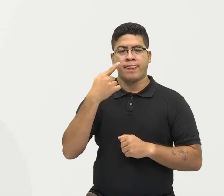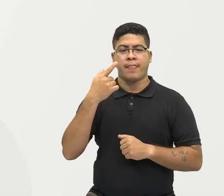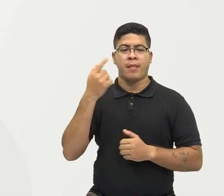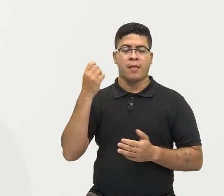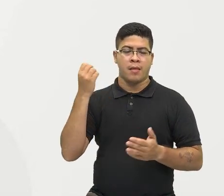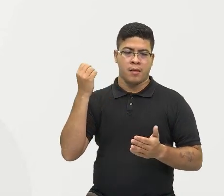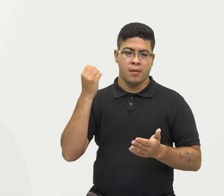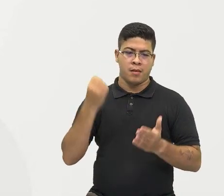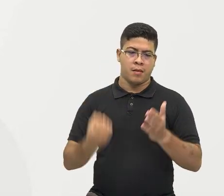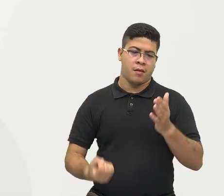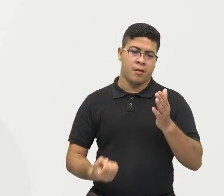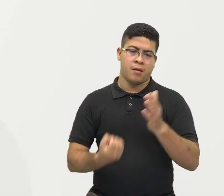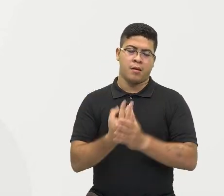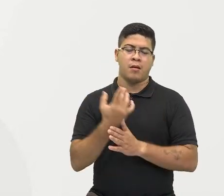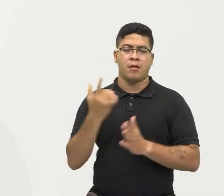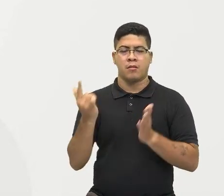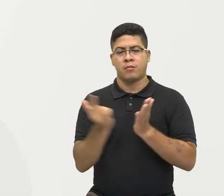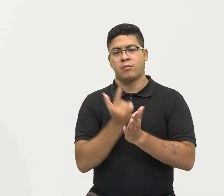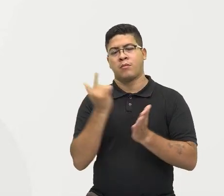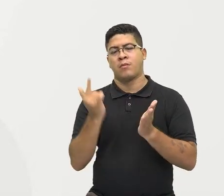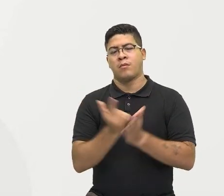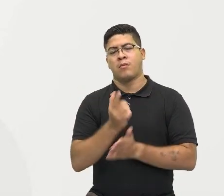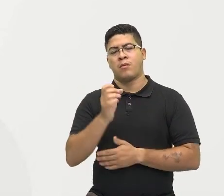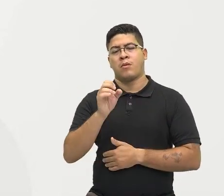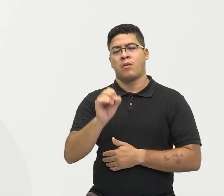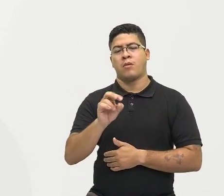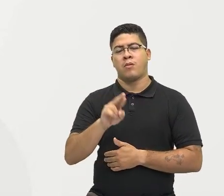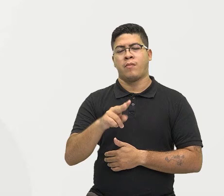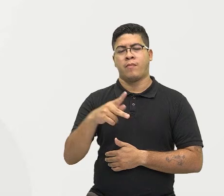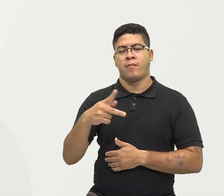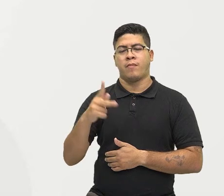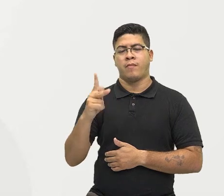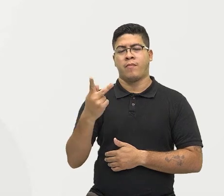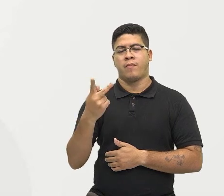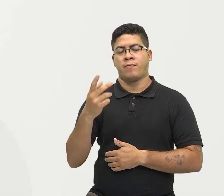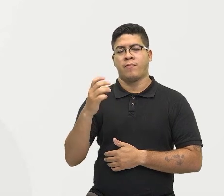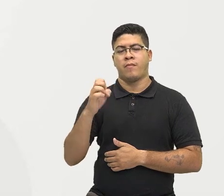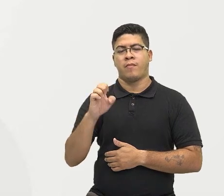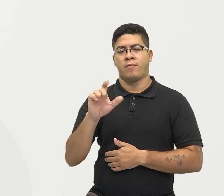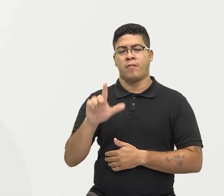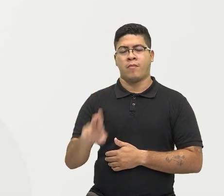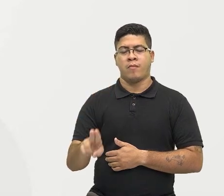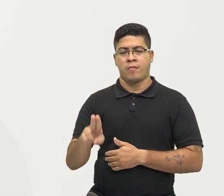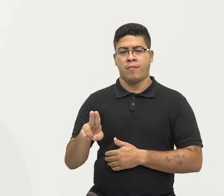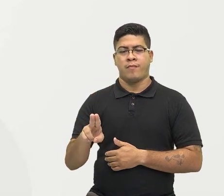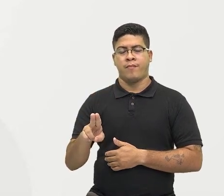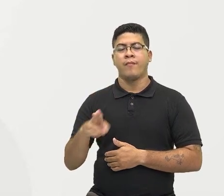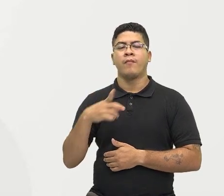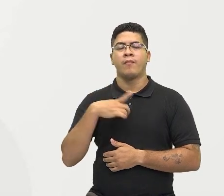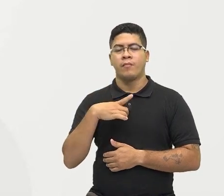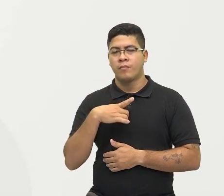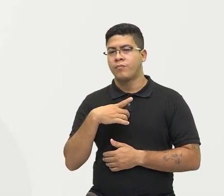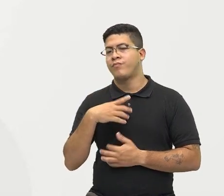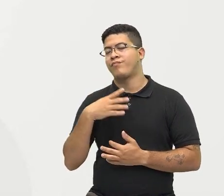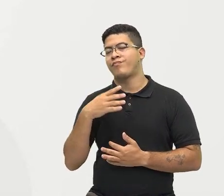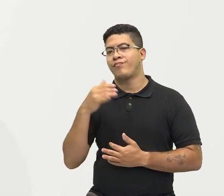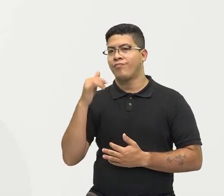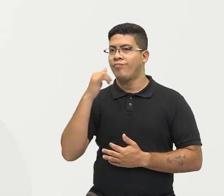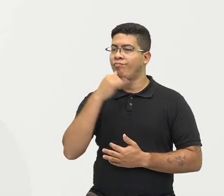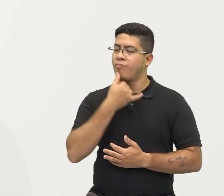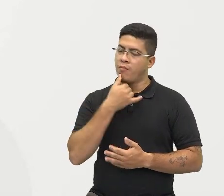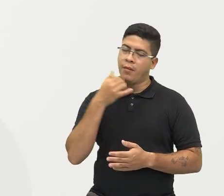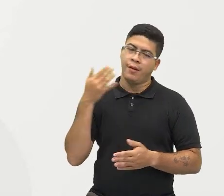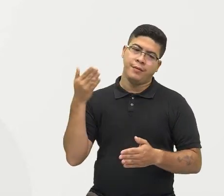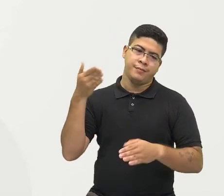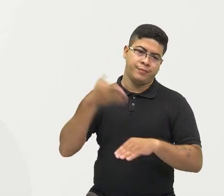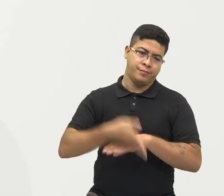revista Orfeu, né, que a gente já falou lá, que apesar de não ter durado muito a